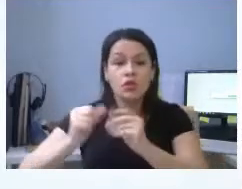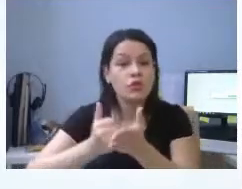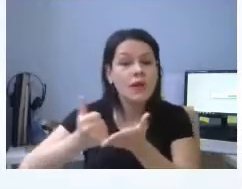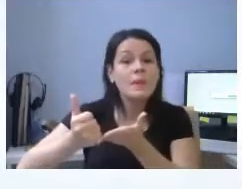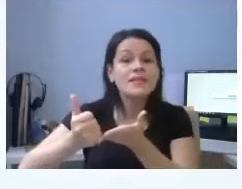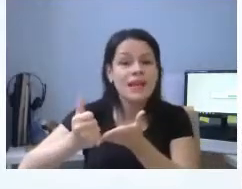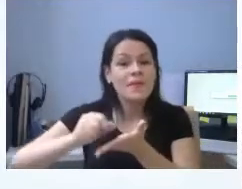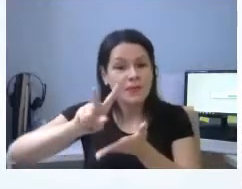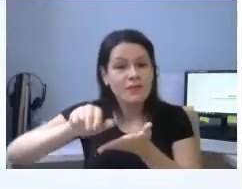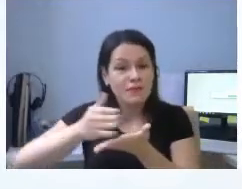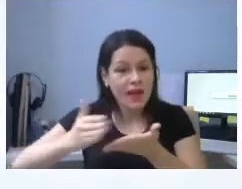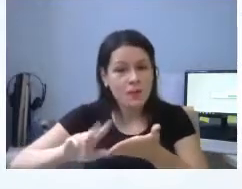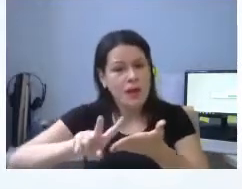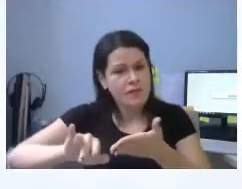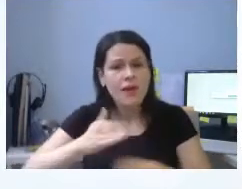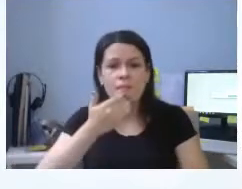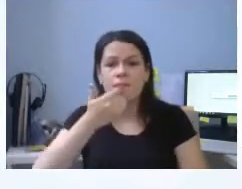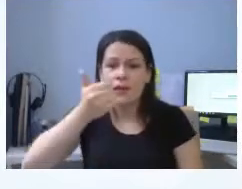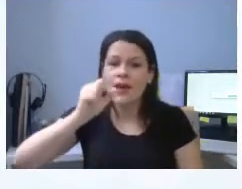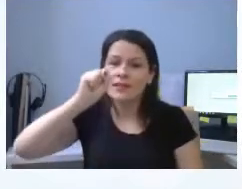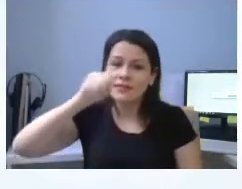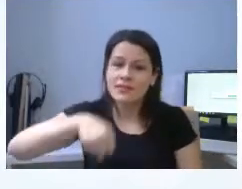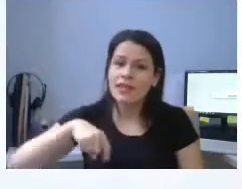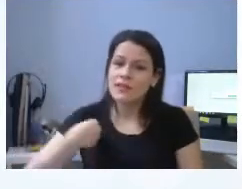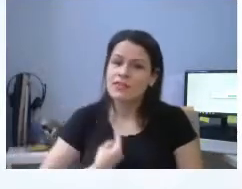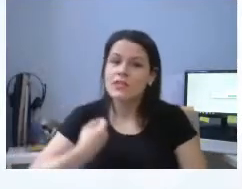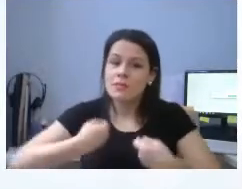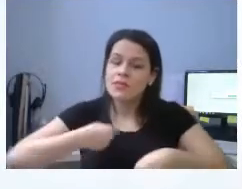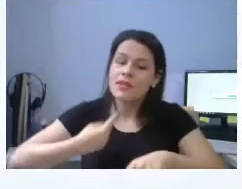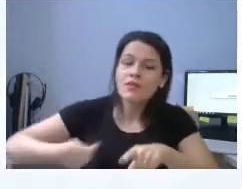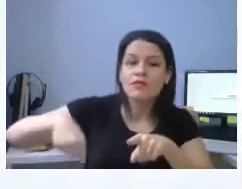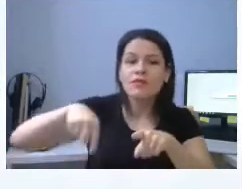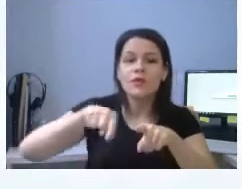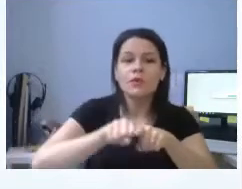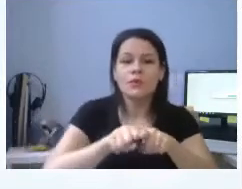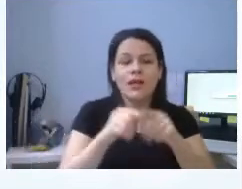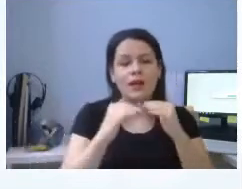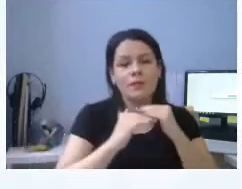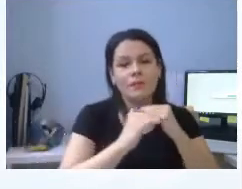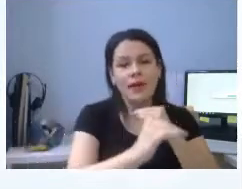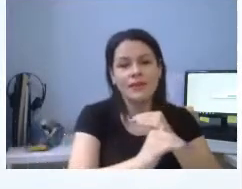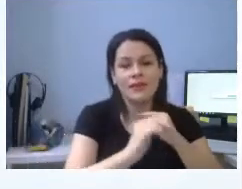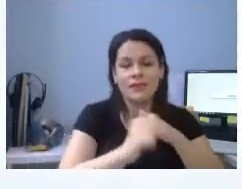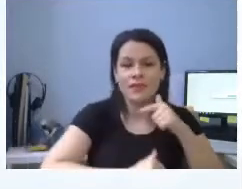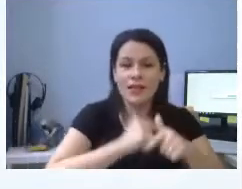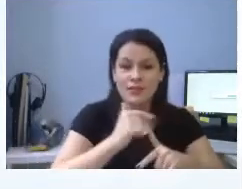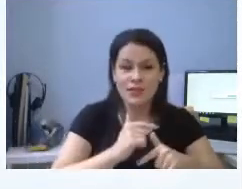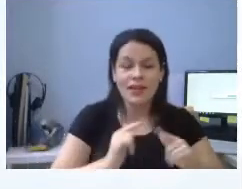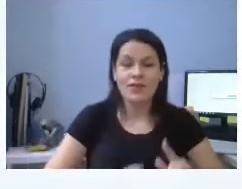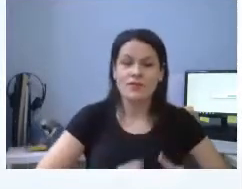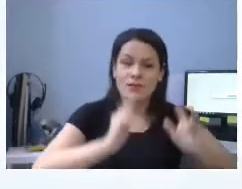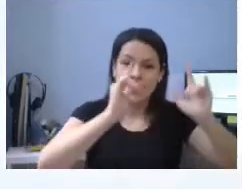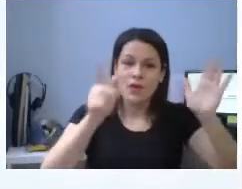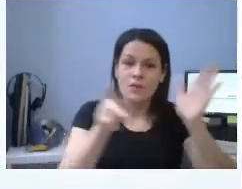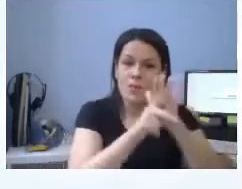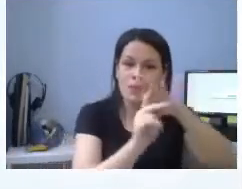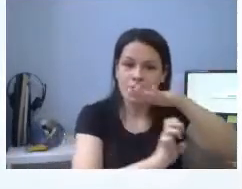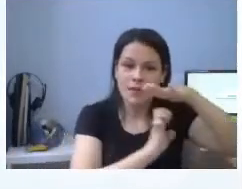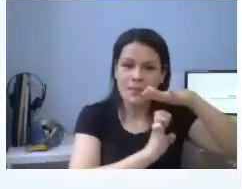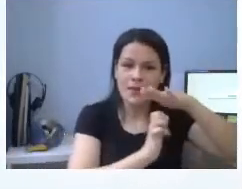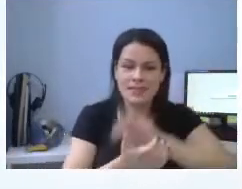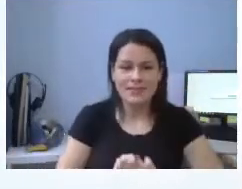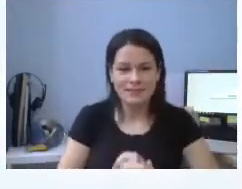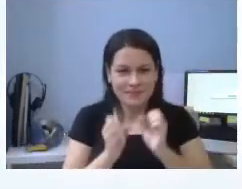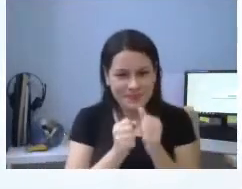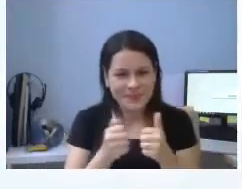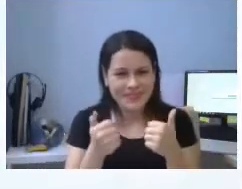tudo isso vai melhorar e a gente precisa voltar ao modelo tradicional de trabalho, não em casa, mas no estabelecimento industrial. Era isso que eu